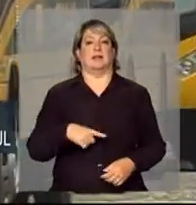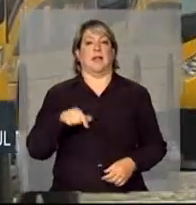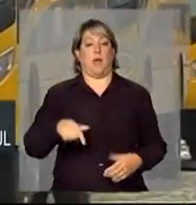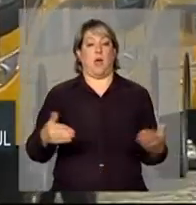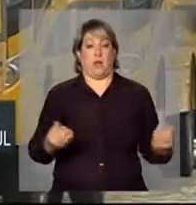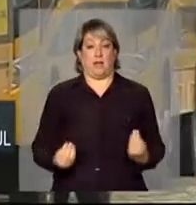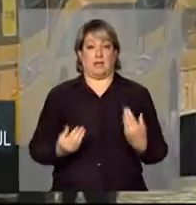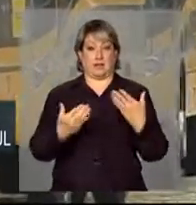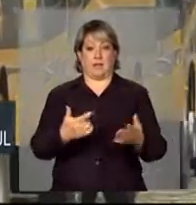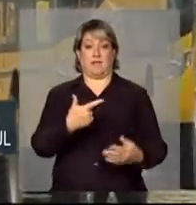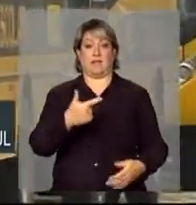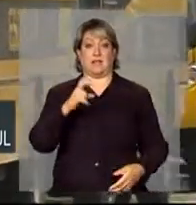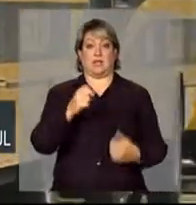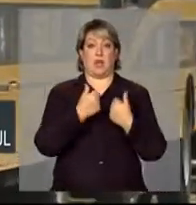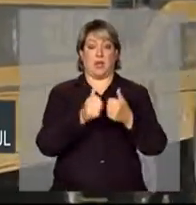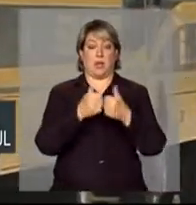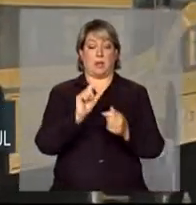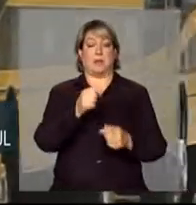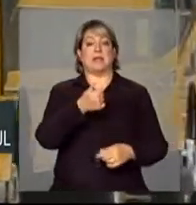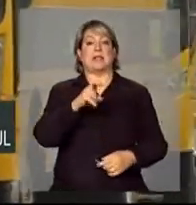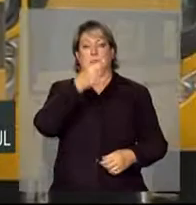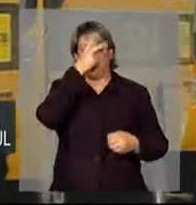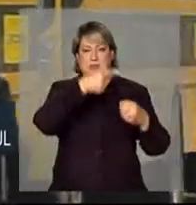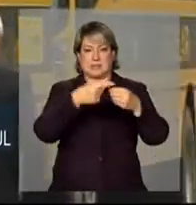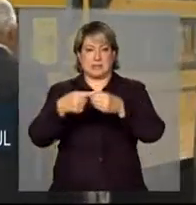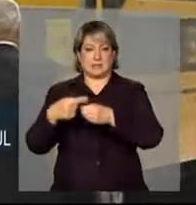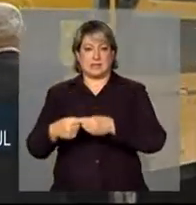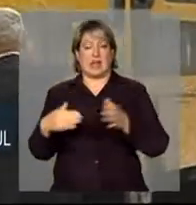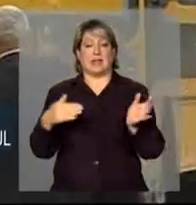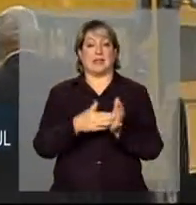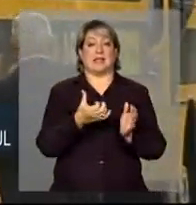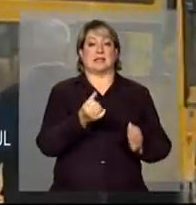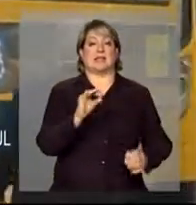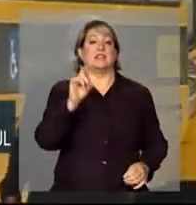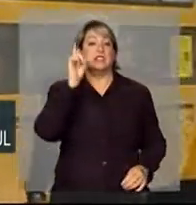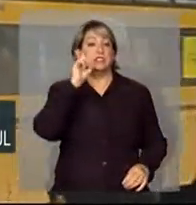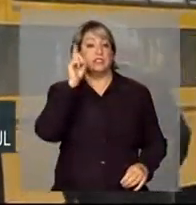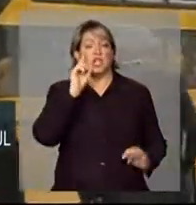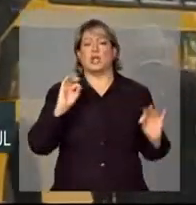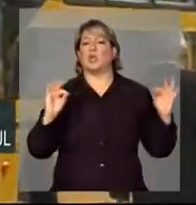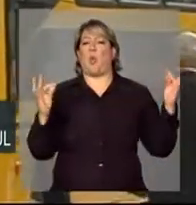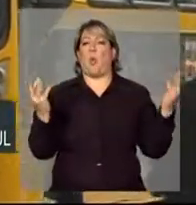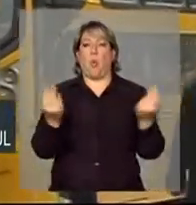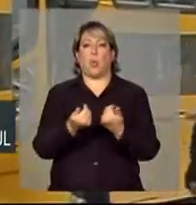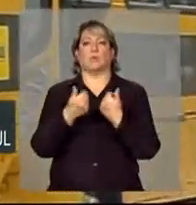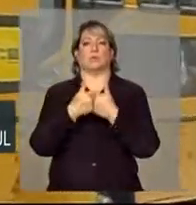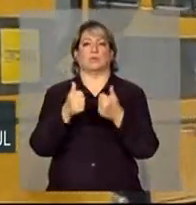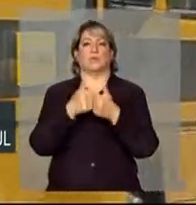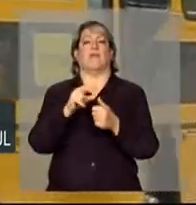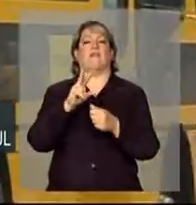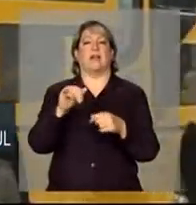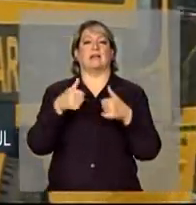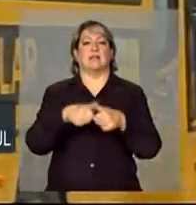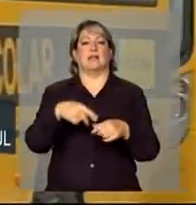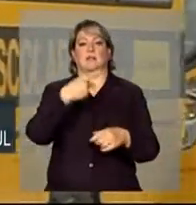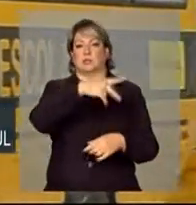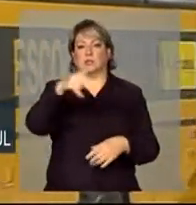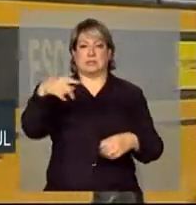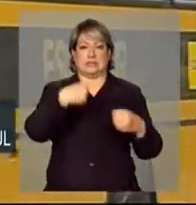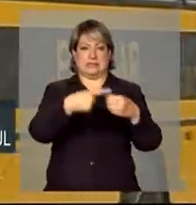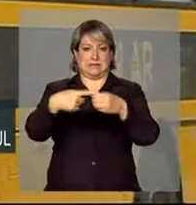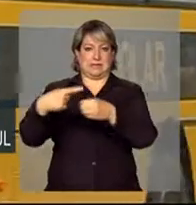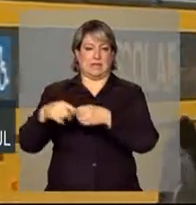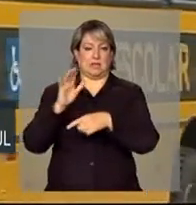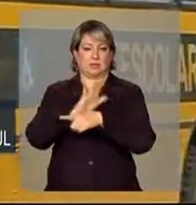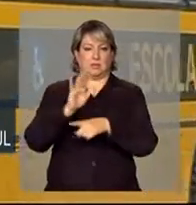25 ônibus para 15 municípios e em até 60 dias praticamente todos os ônibus estarão em suas cidades, fazendo com que